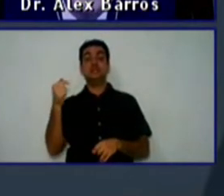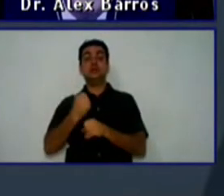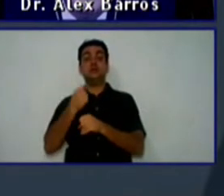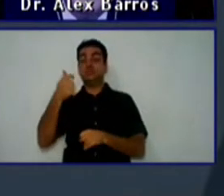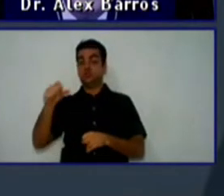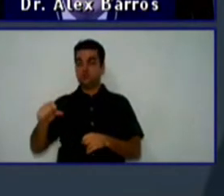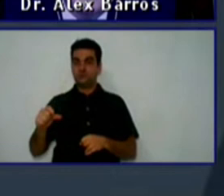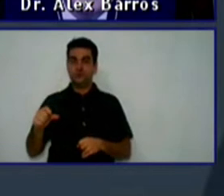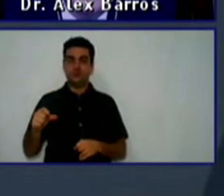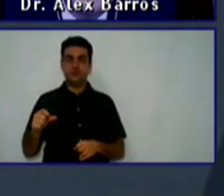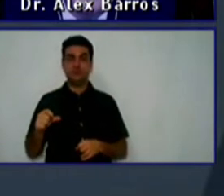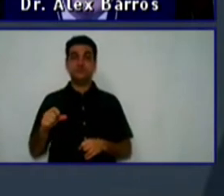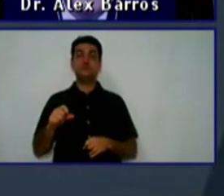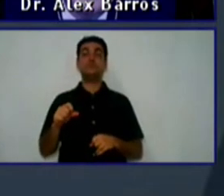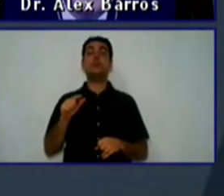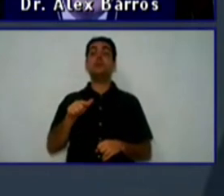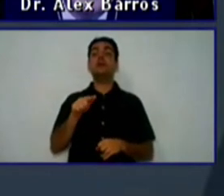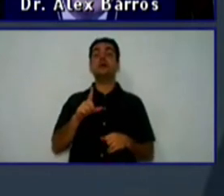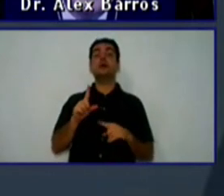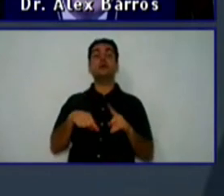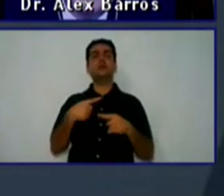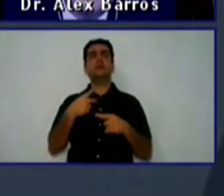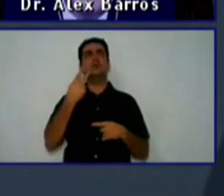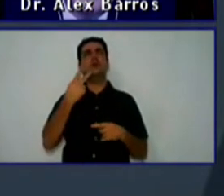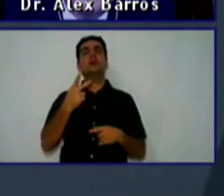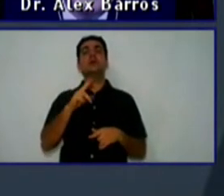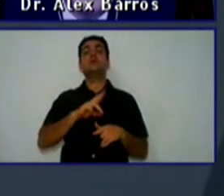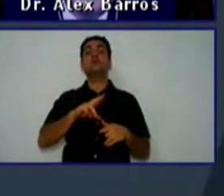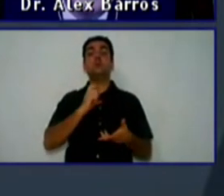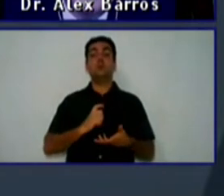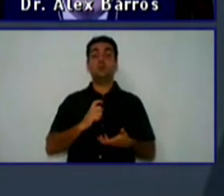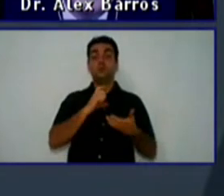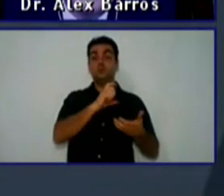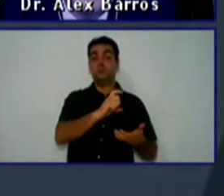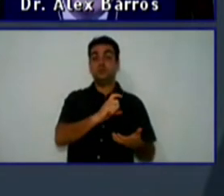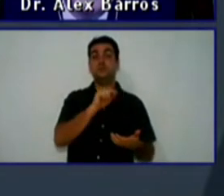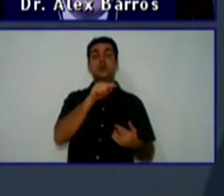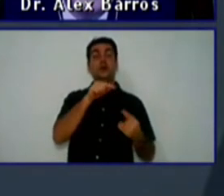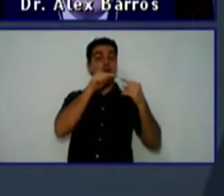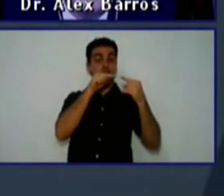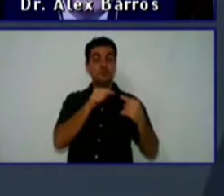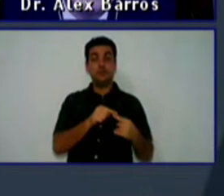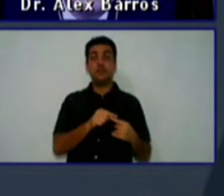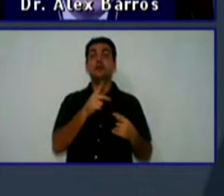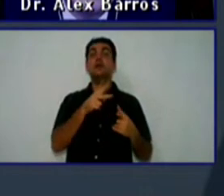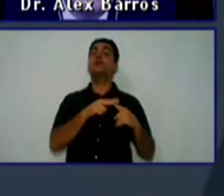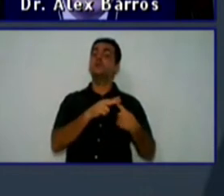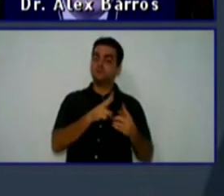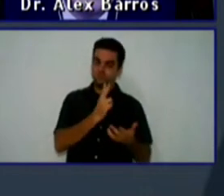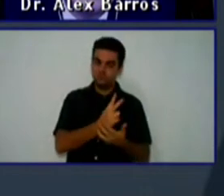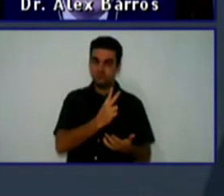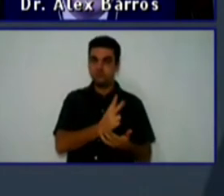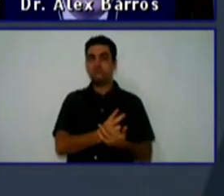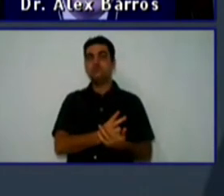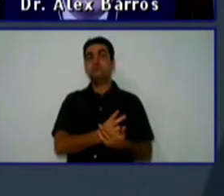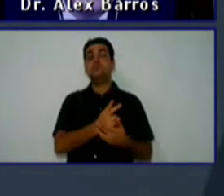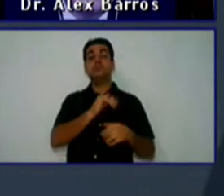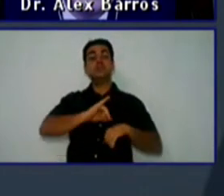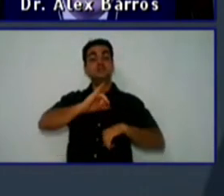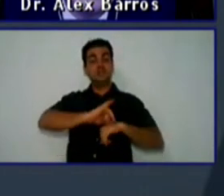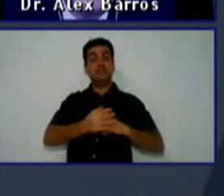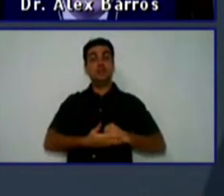2019. Mas na cláusula que diz os recursos oriundos do fundo partidário serão aplicados na manutenção das sedes